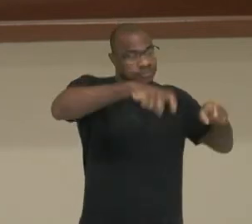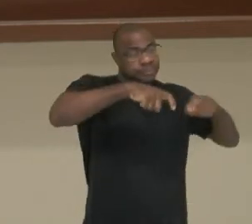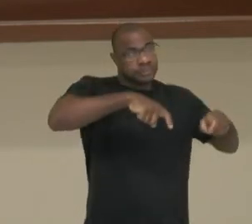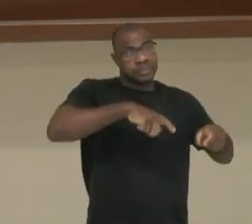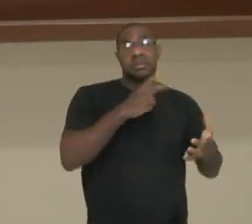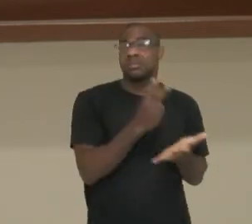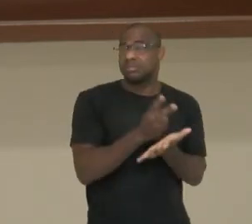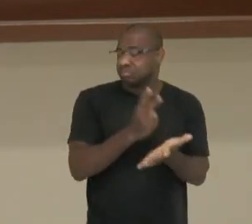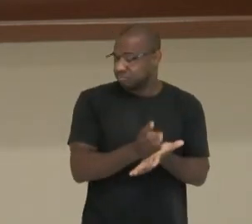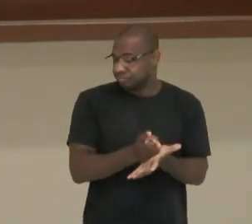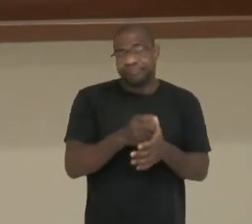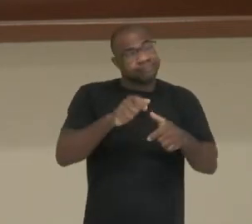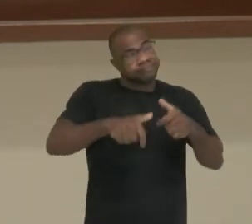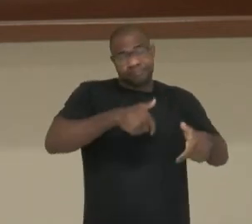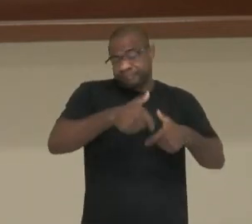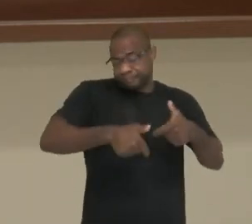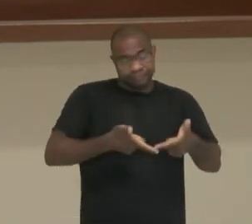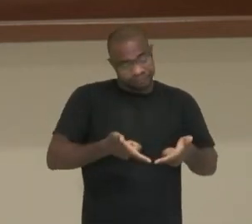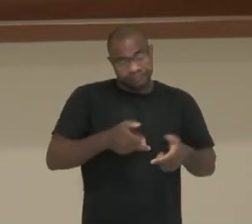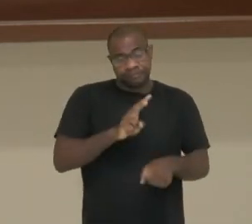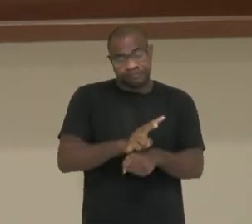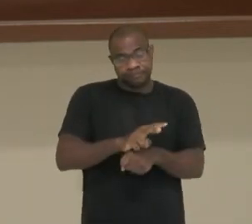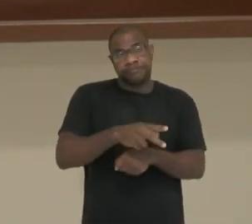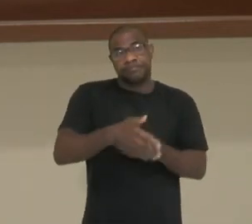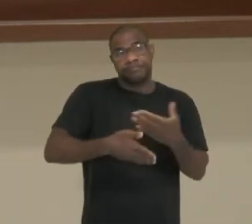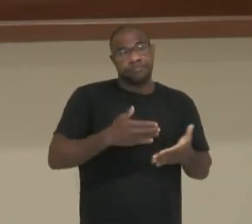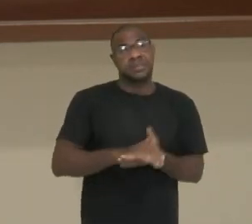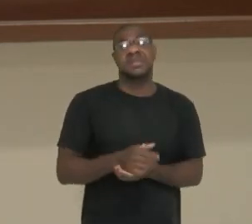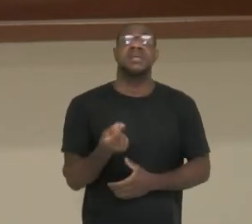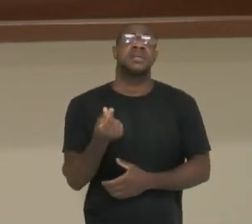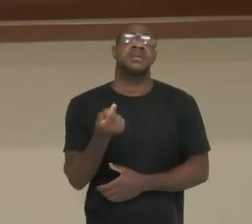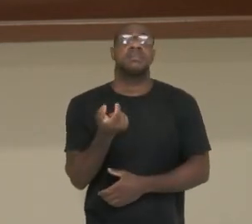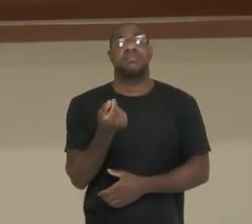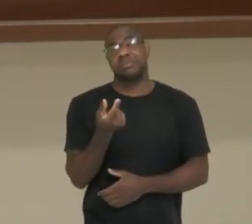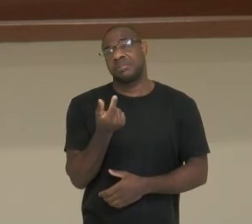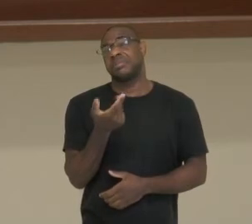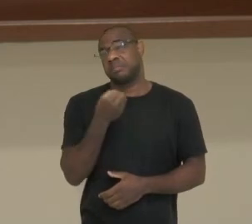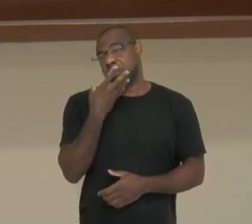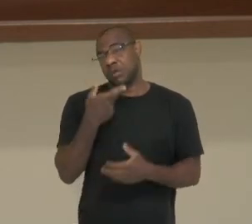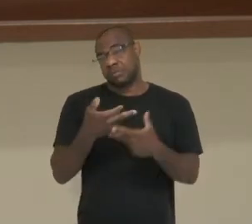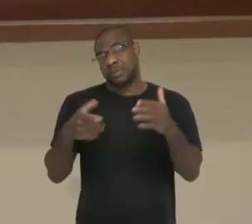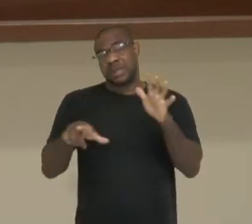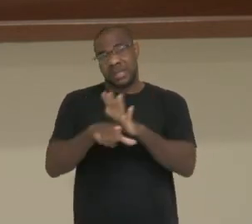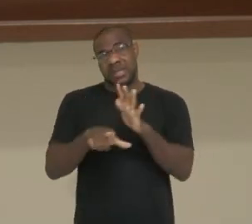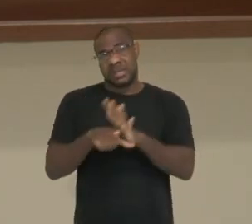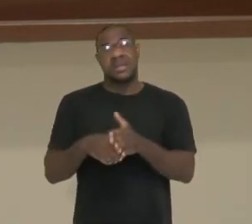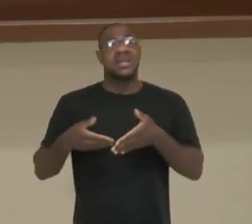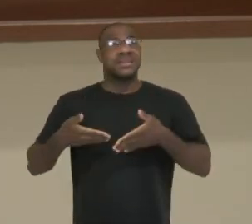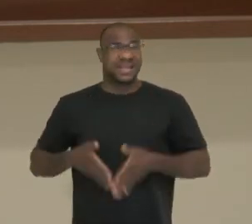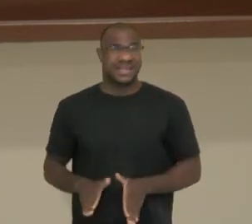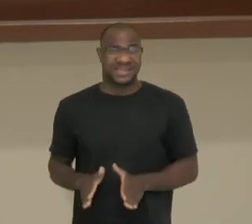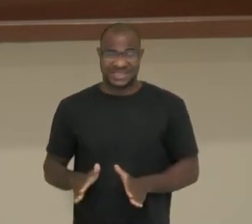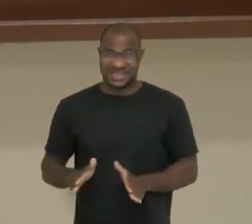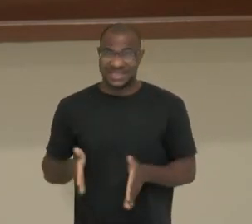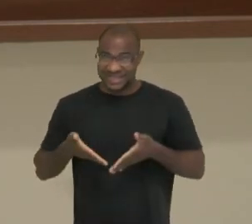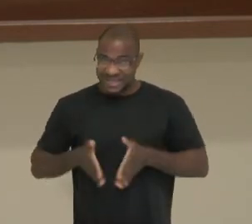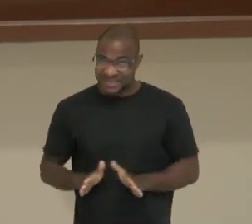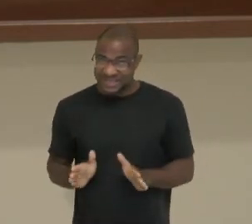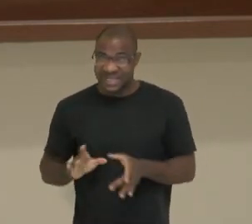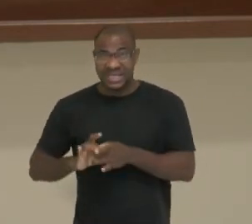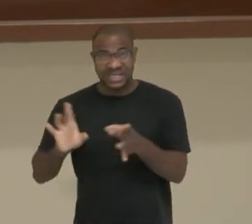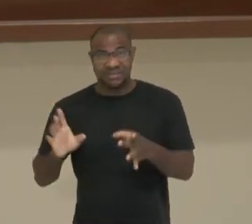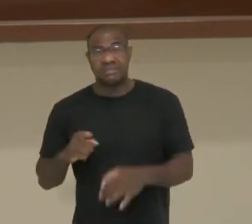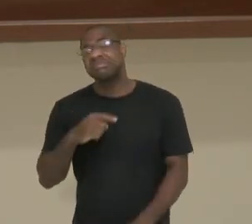como escravizados. Pouquíssimos, né, recebiam benefícios pelas leis. Nascer livre, mas estar preso ao seu senhor